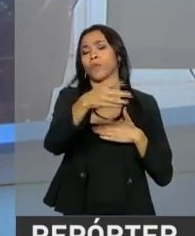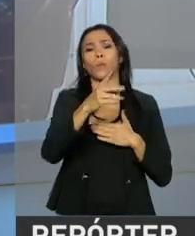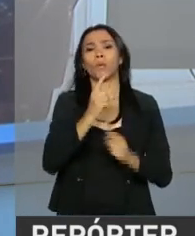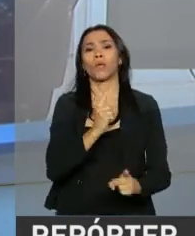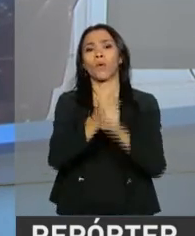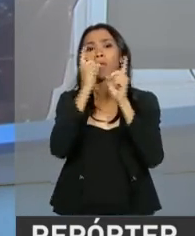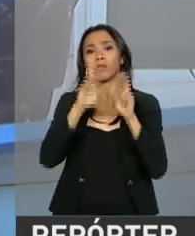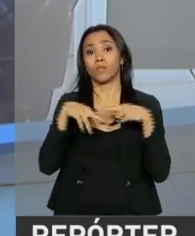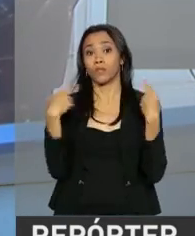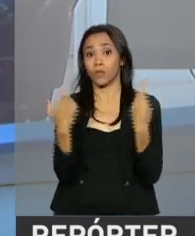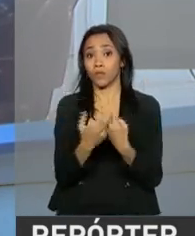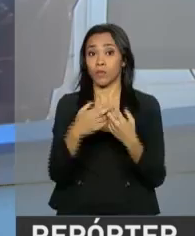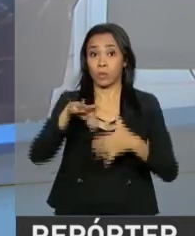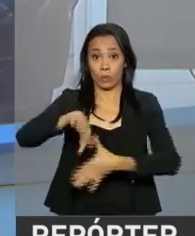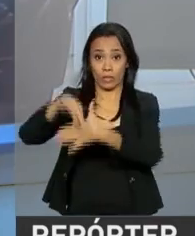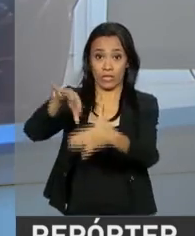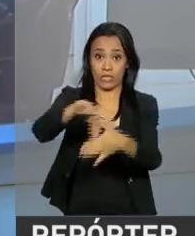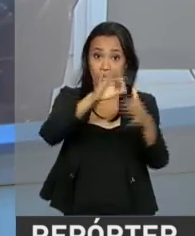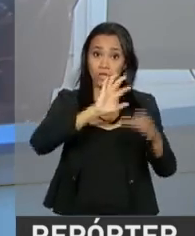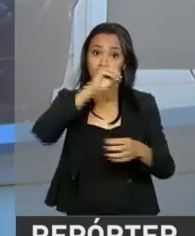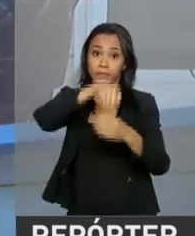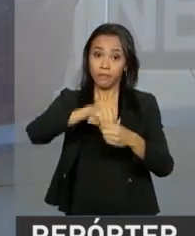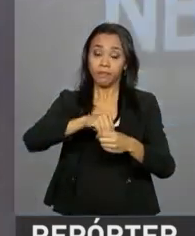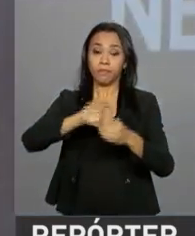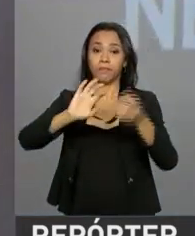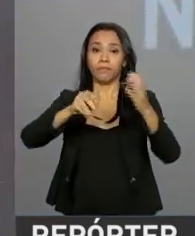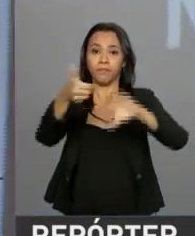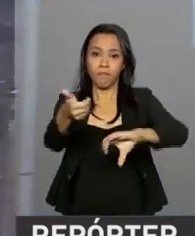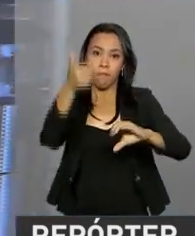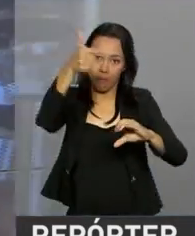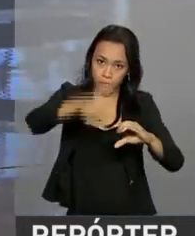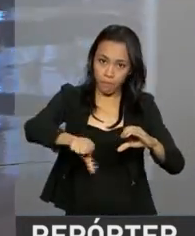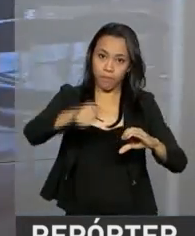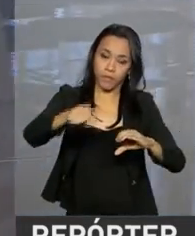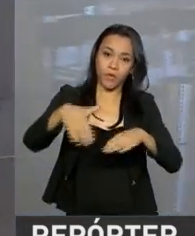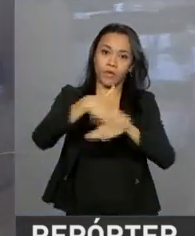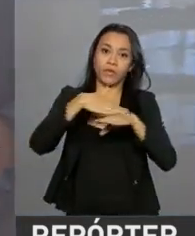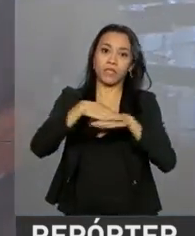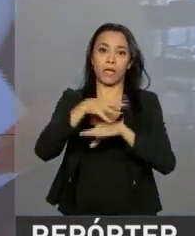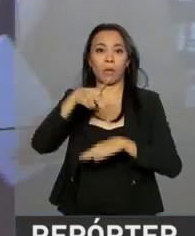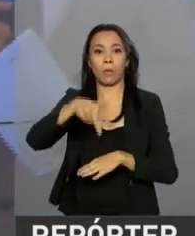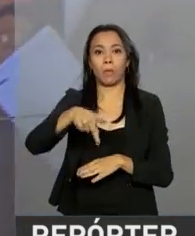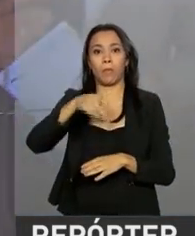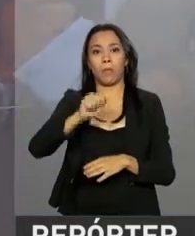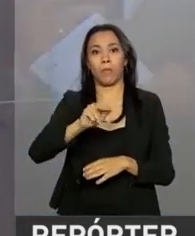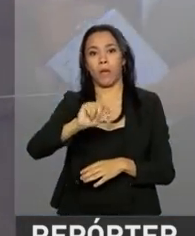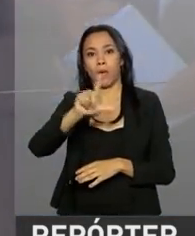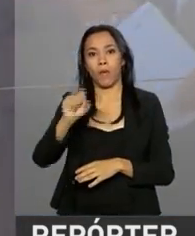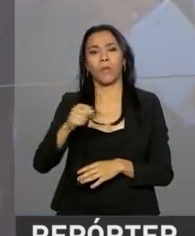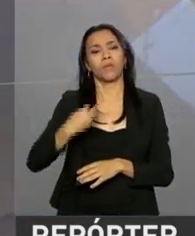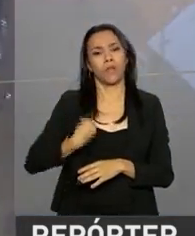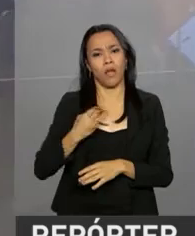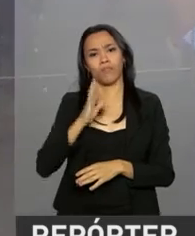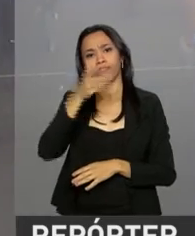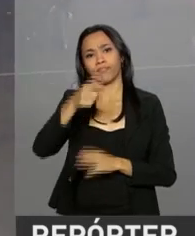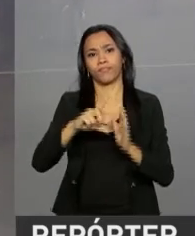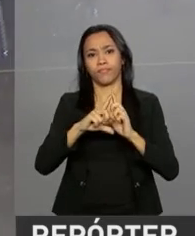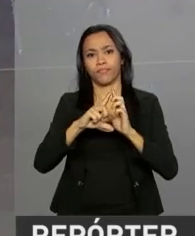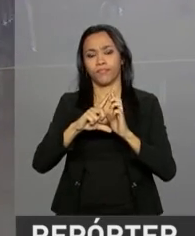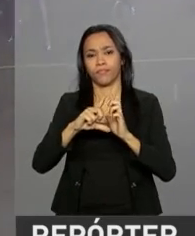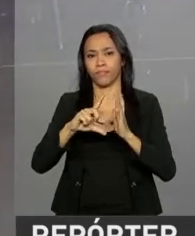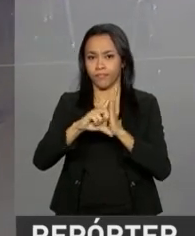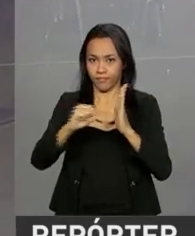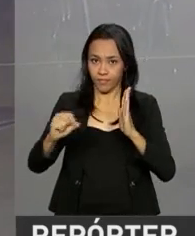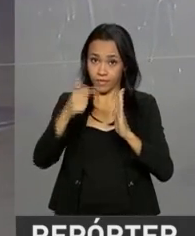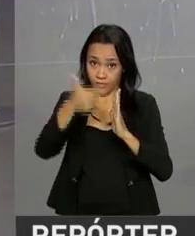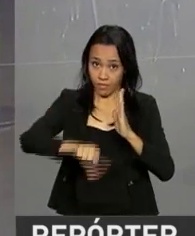de encontros com líderes do congresso vamos mais uma vez conversar com o repórter paulo la sálvia que instalar no palácio do planalto e tem as